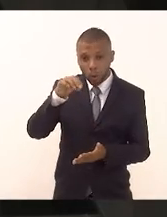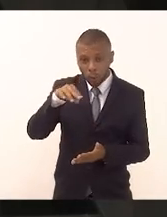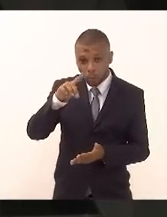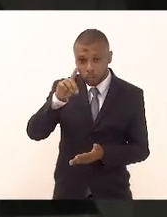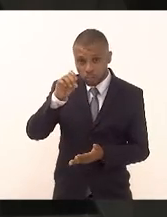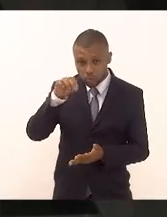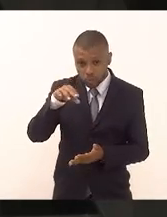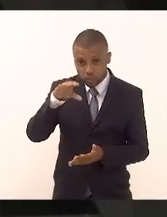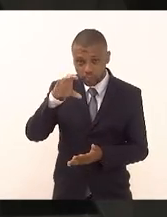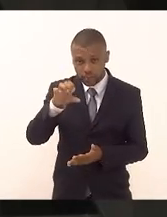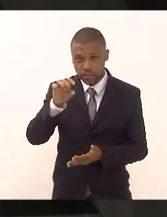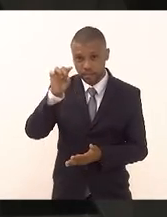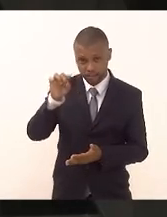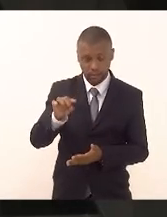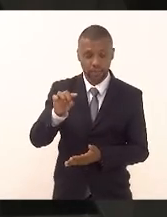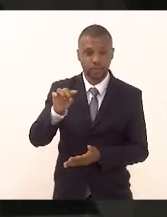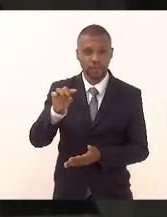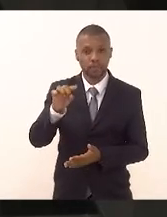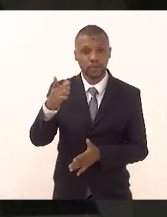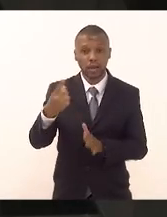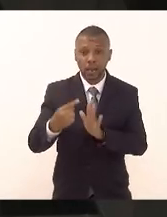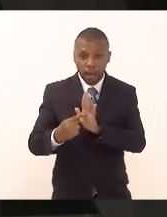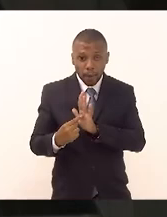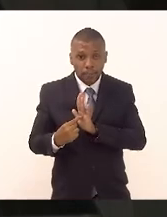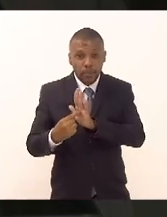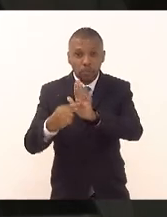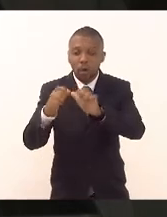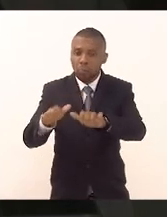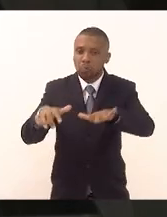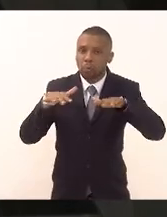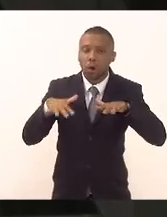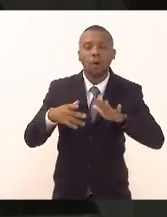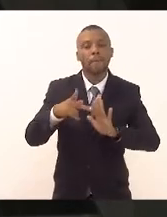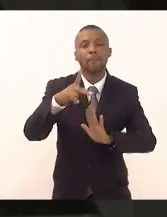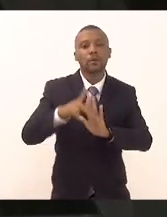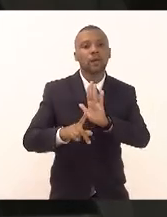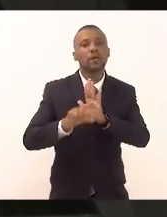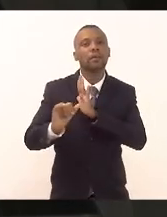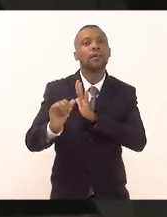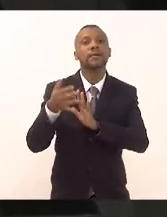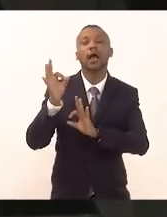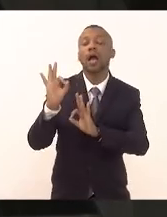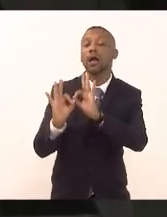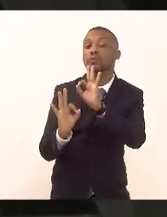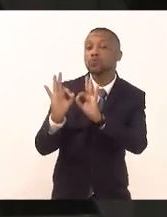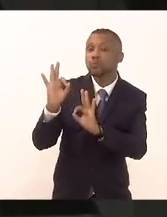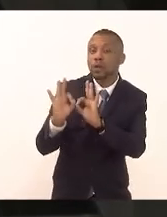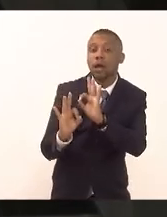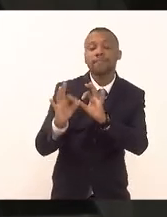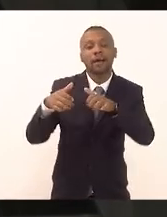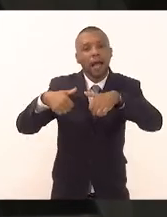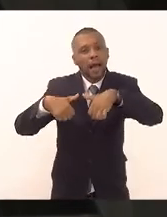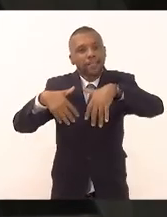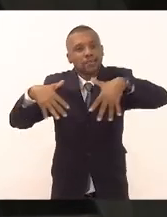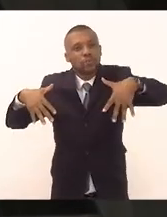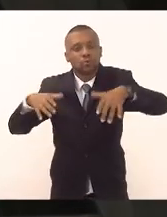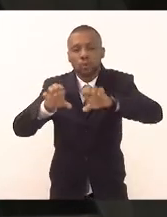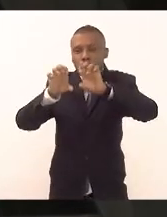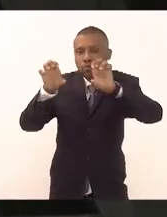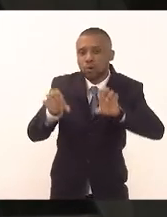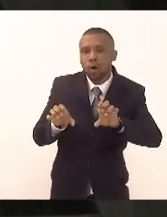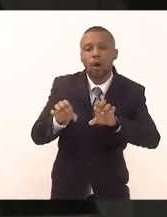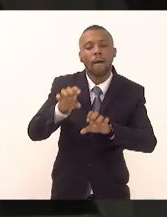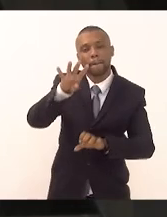conhecido como Nicolas Condorcet, apresentou àquela Assembleia um projeto que estruturava um programa